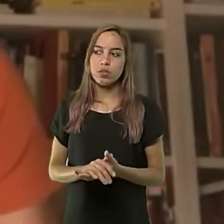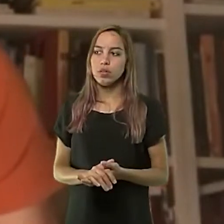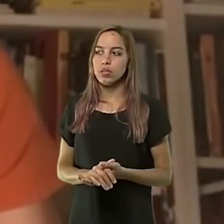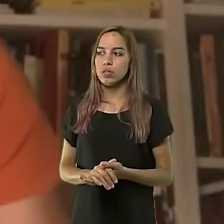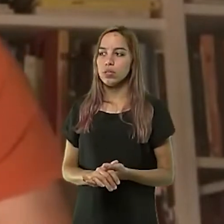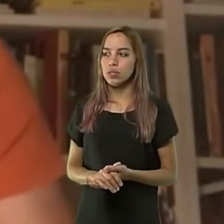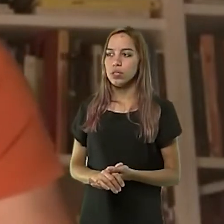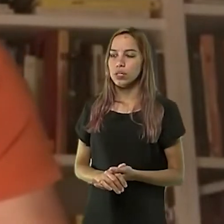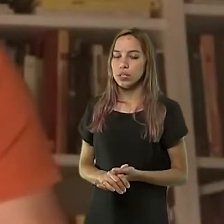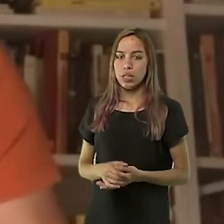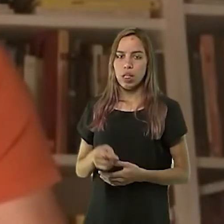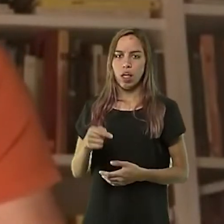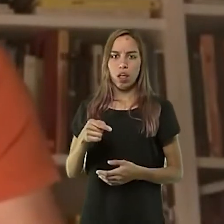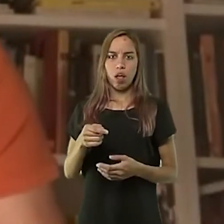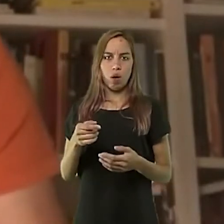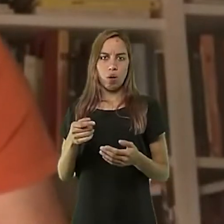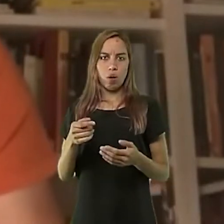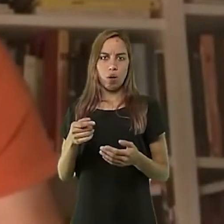Ásia Central.